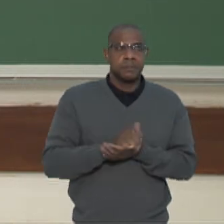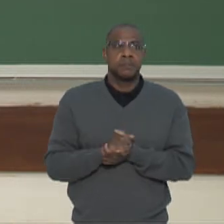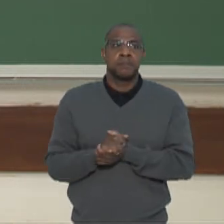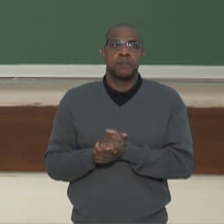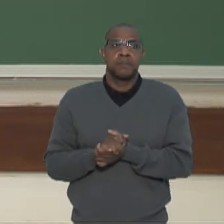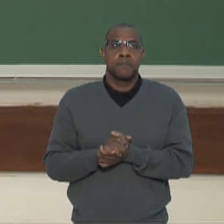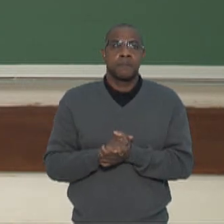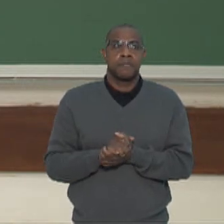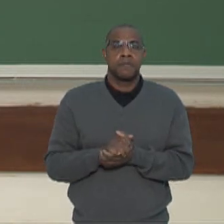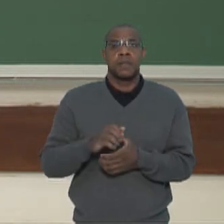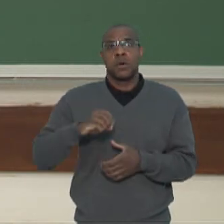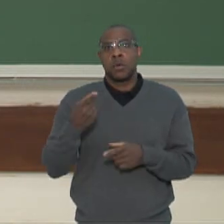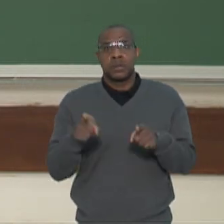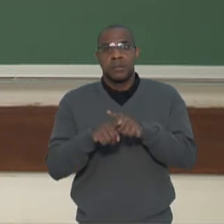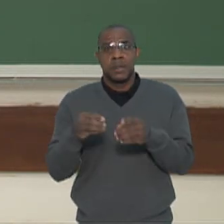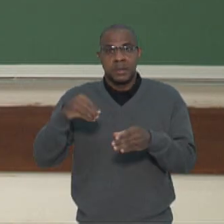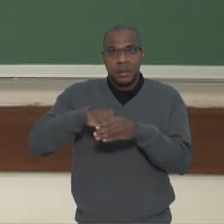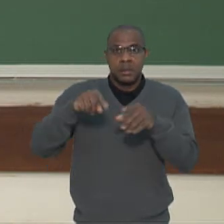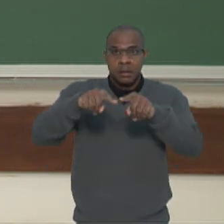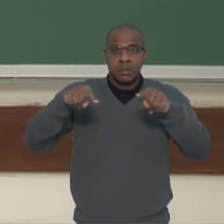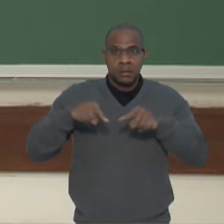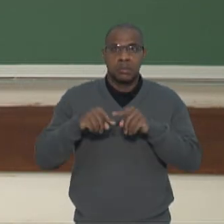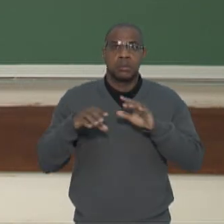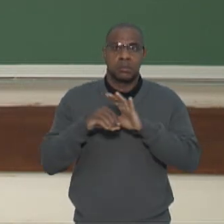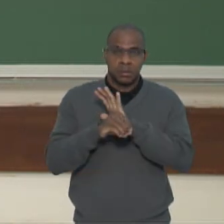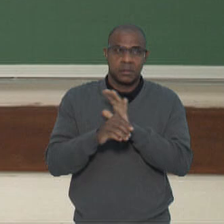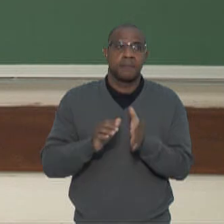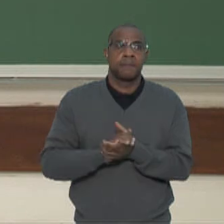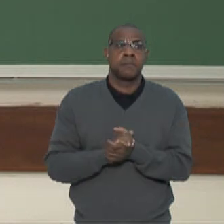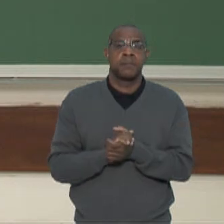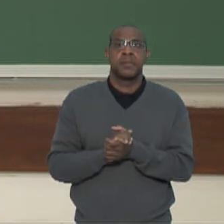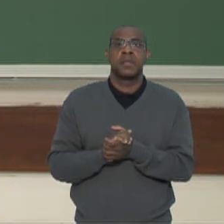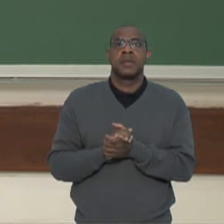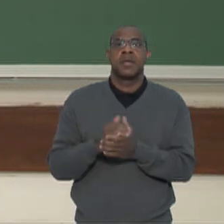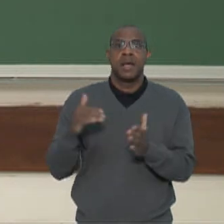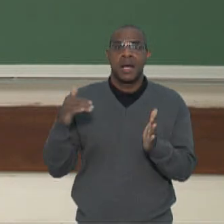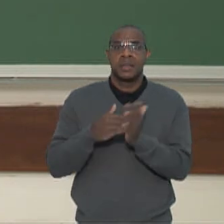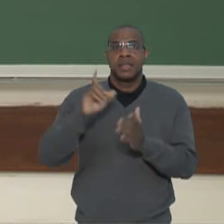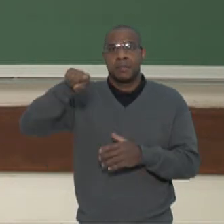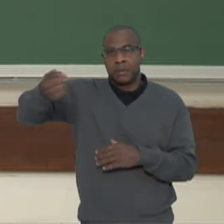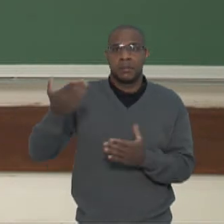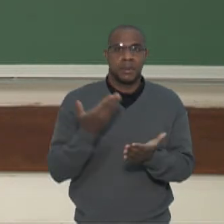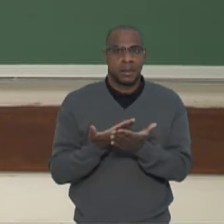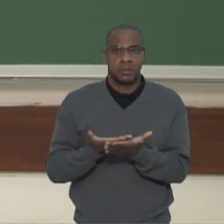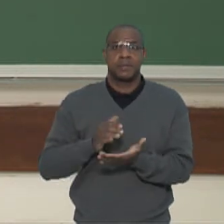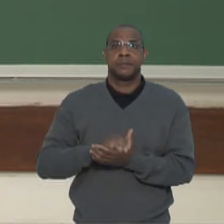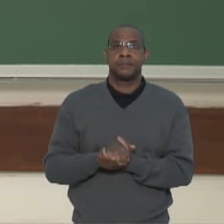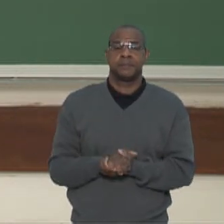ou pelo Google Classroom. Eu fico por aqui, até mais, um abraço, tchau, tchau.